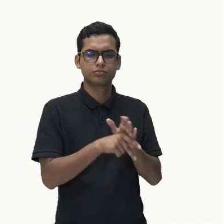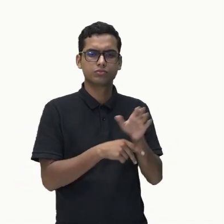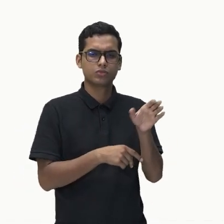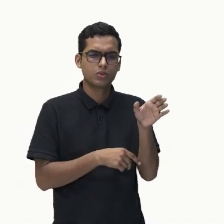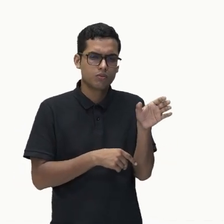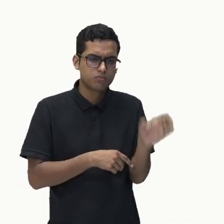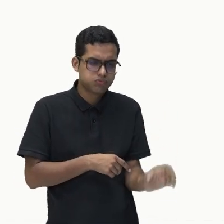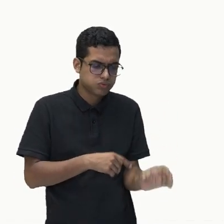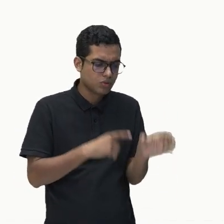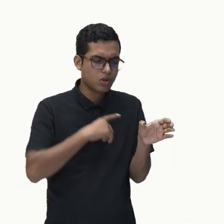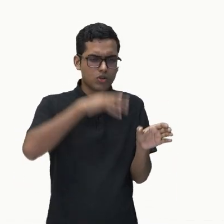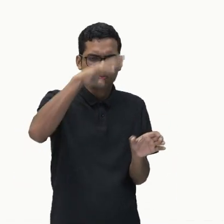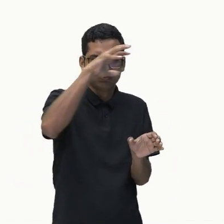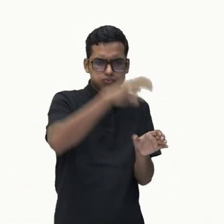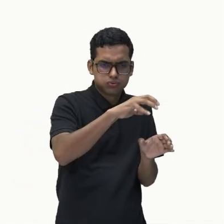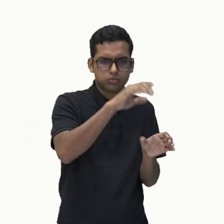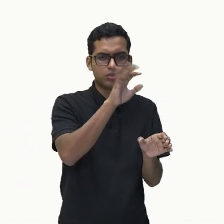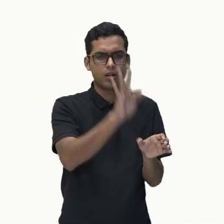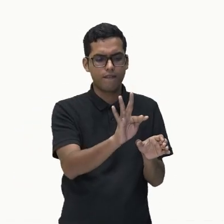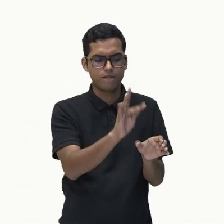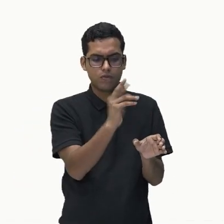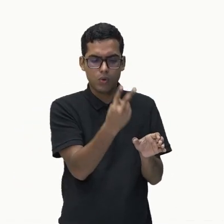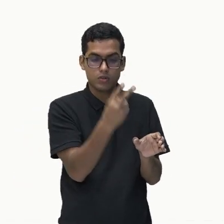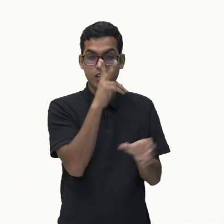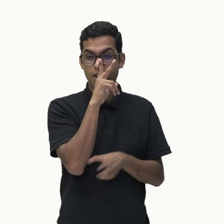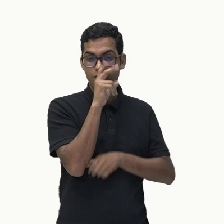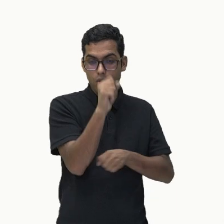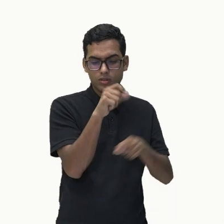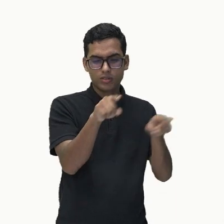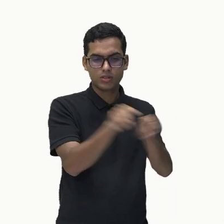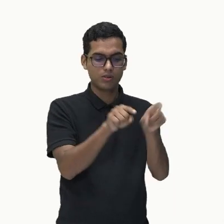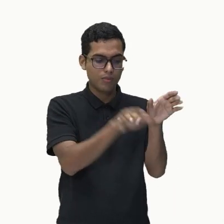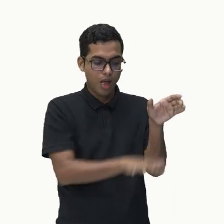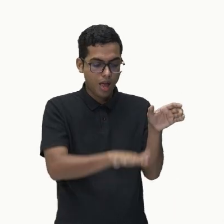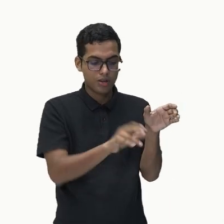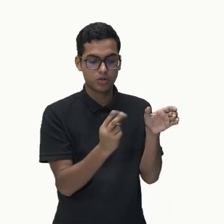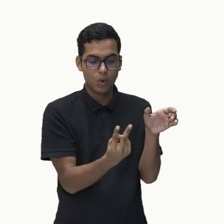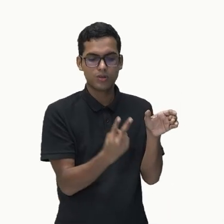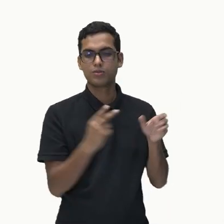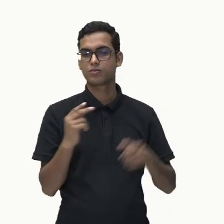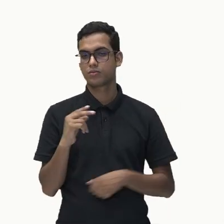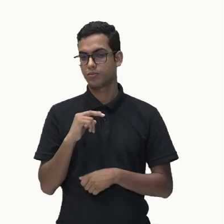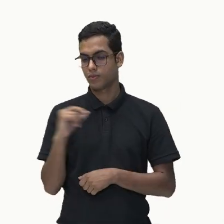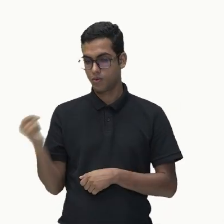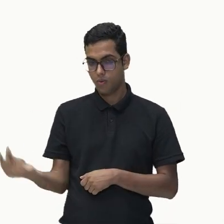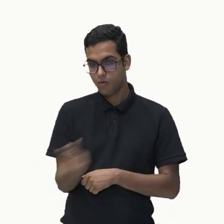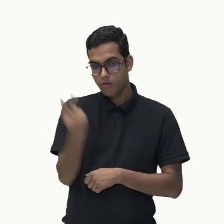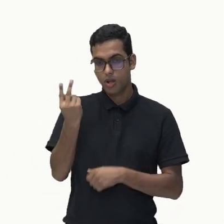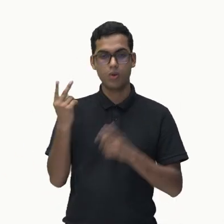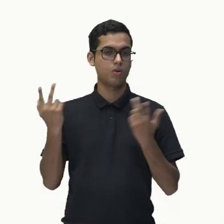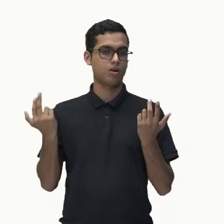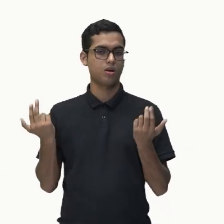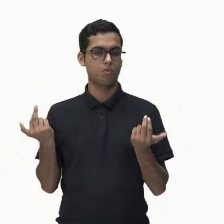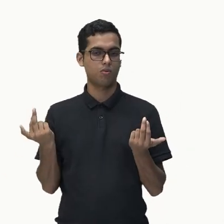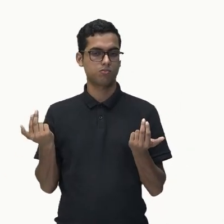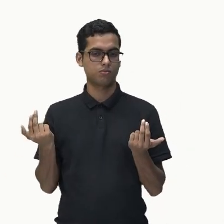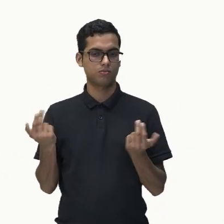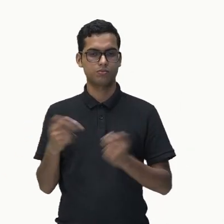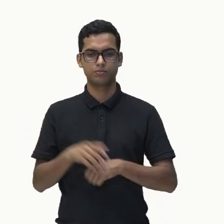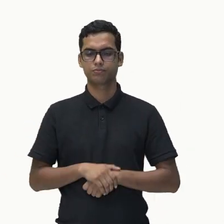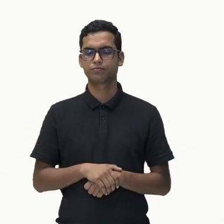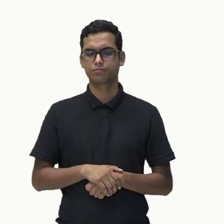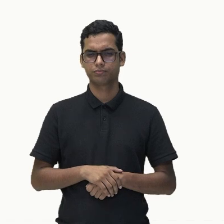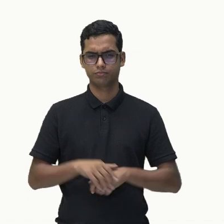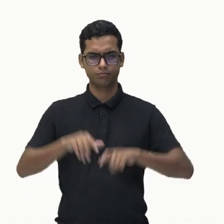força F2 sobre a área 2 também vai ter o mesmo valor. Então, a expressão